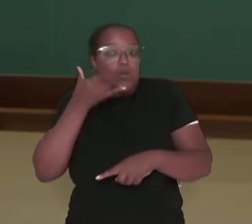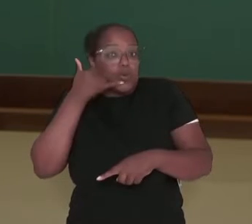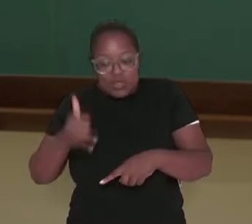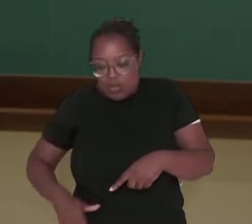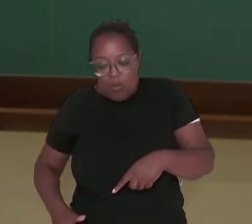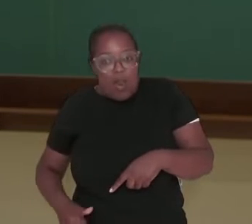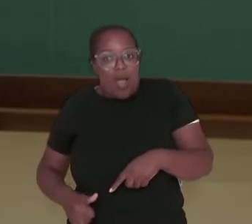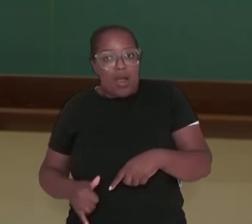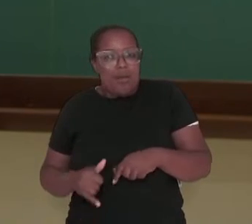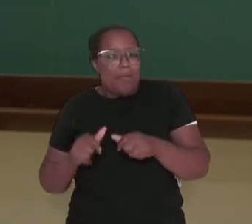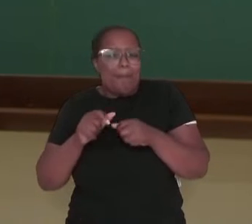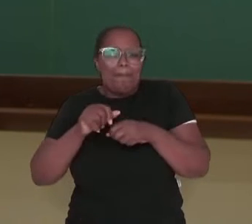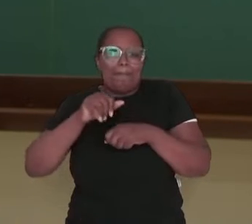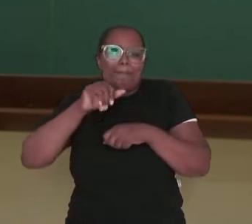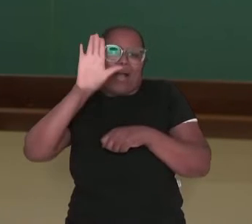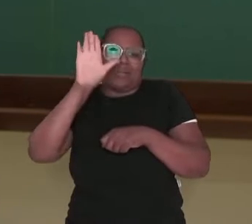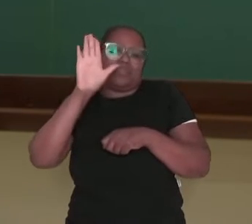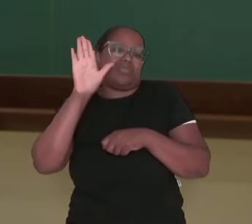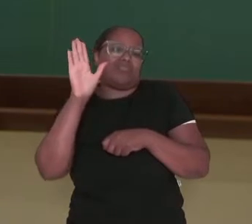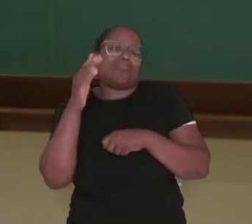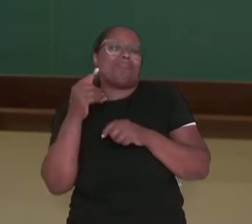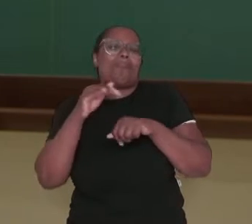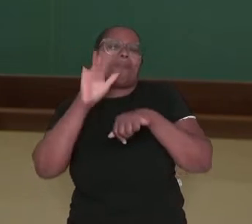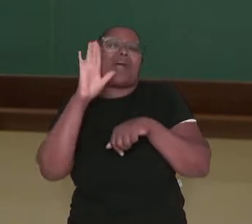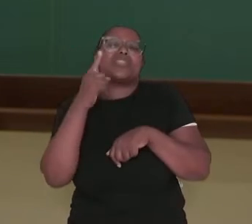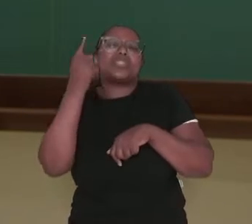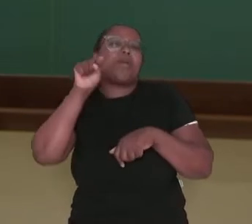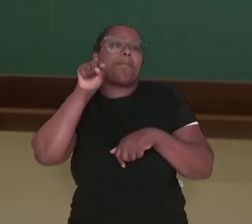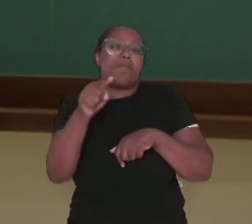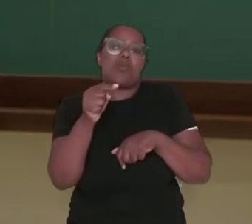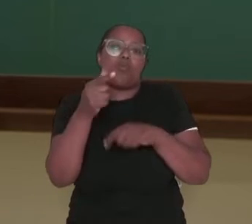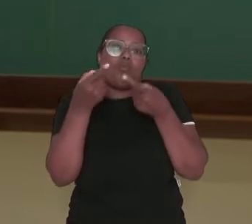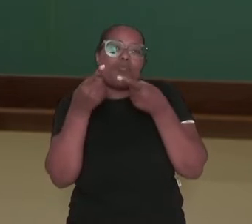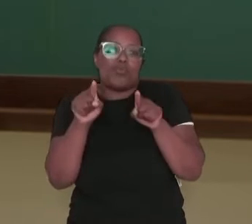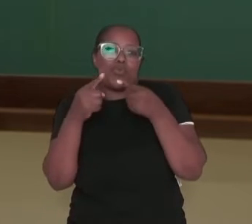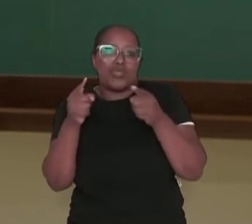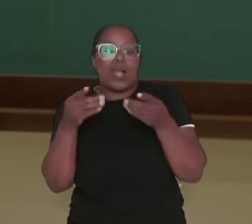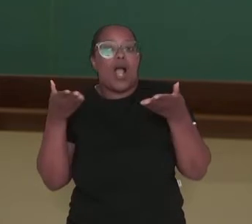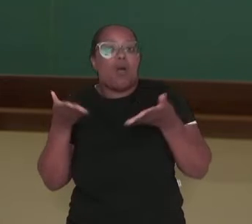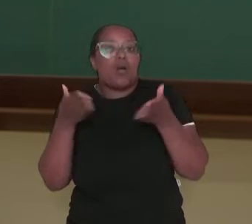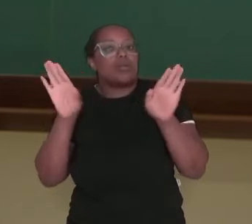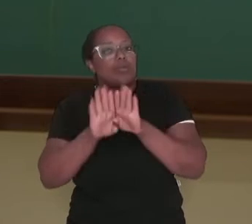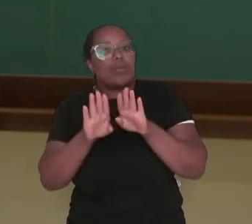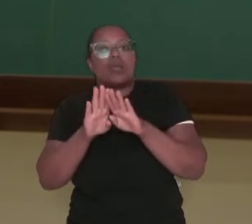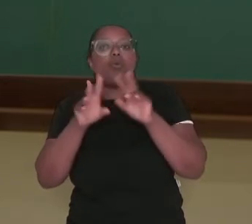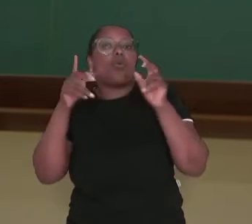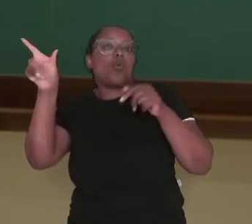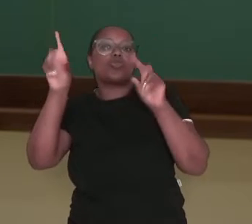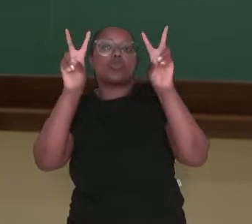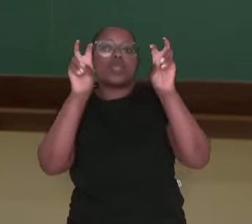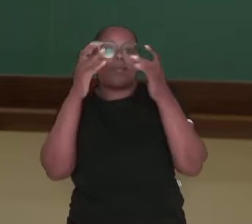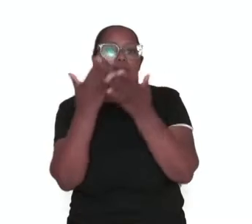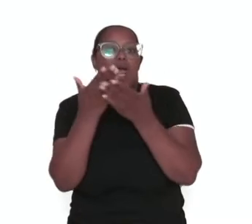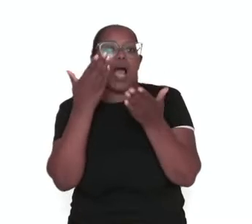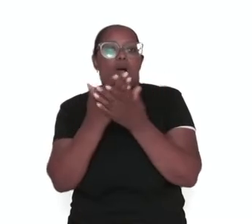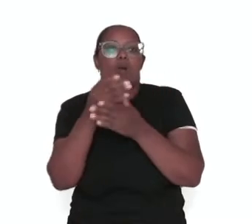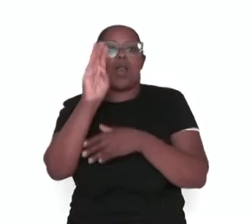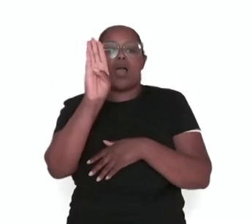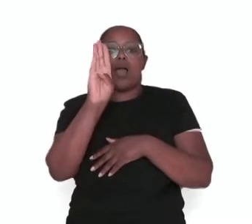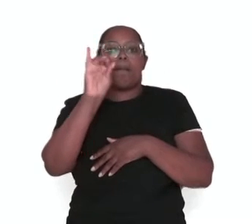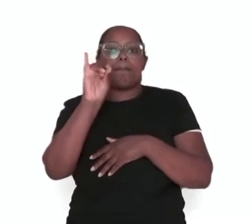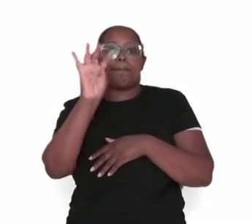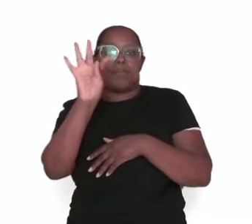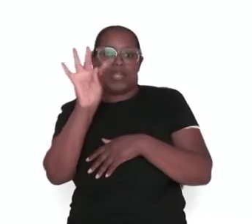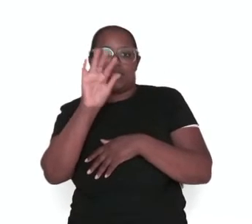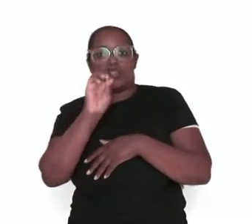Vocês concordam? Ok. Vamos falar um pouquinho sobre o bit e o byte. Então, bit, que